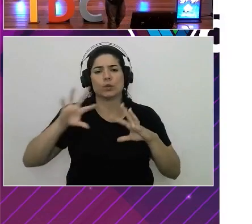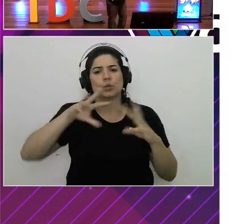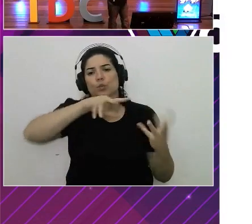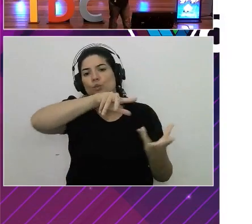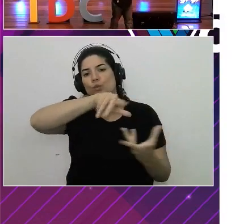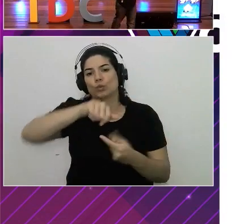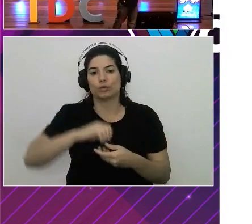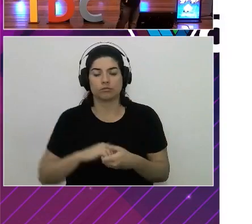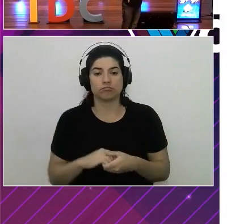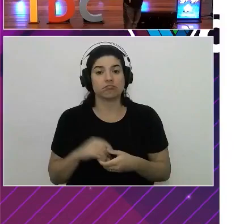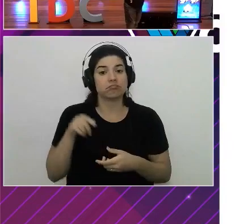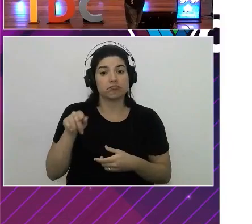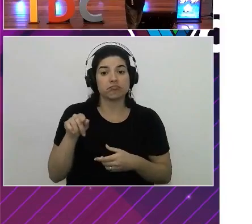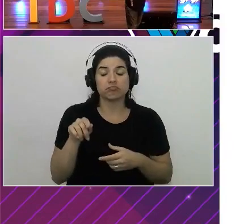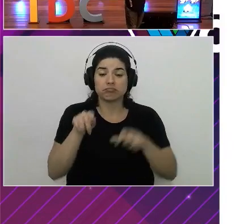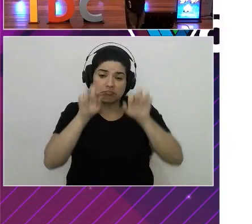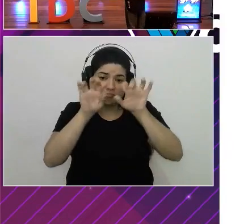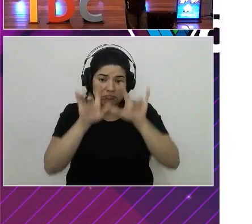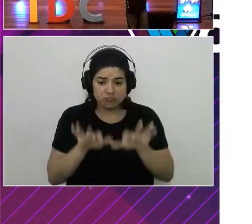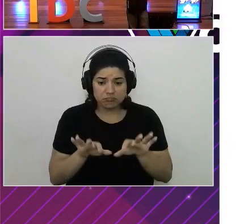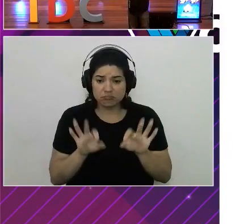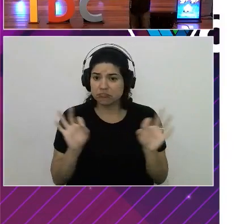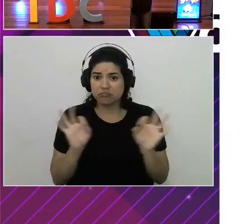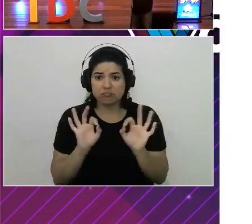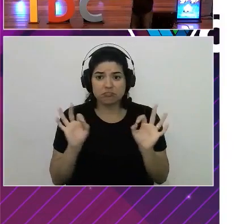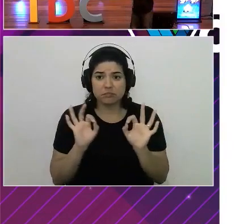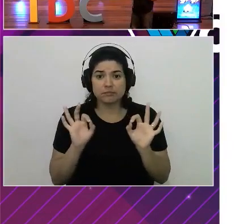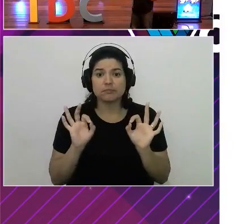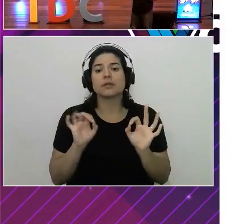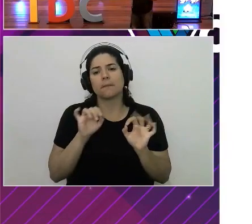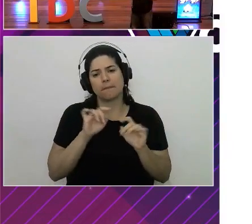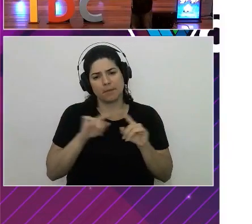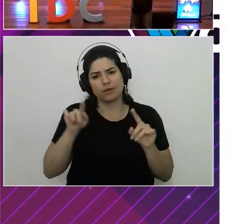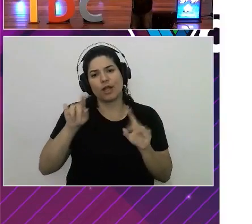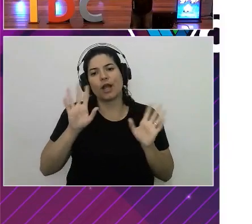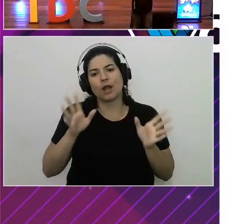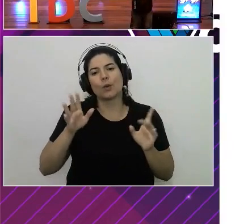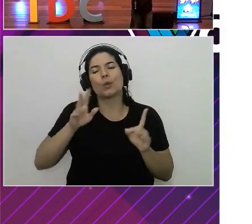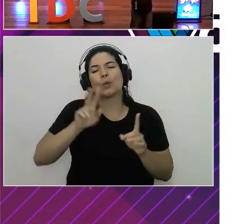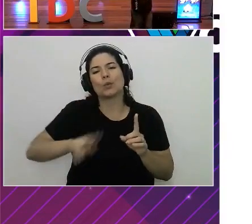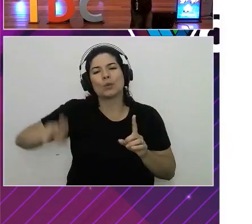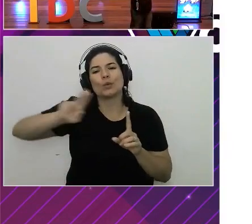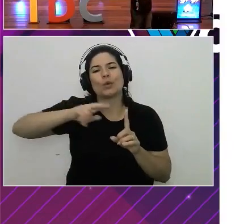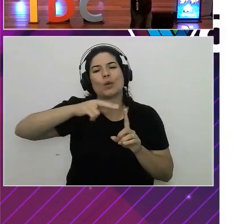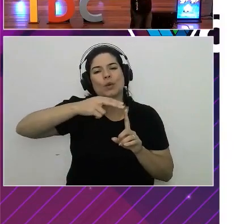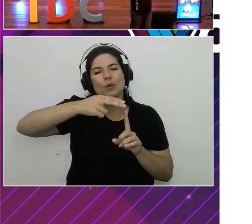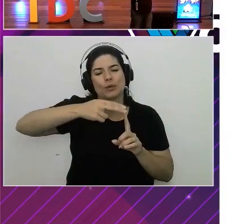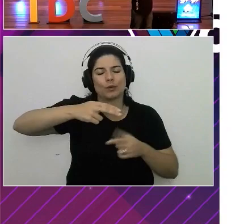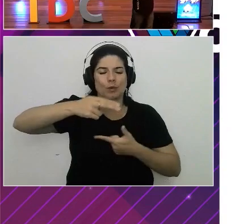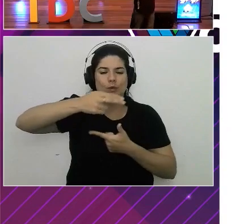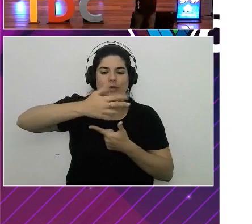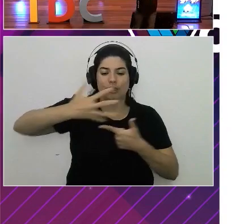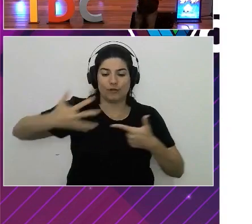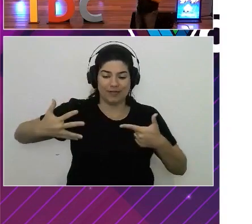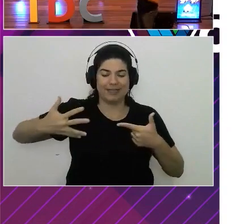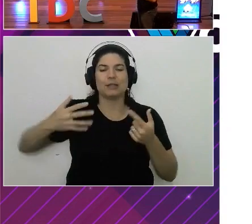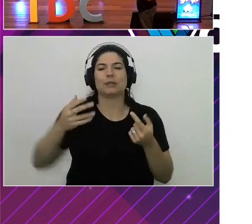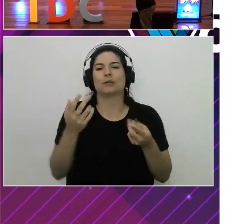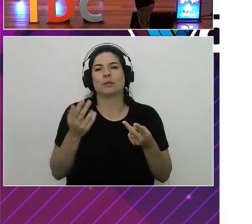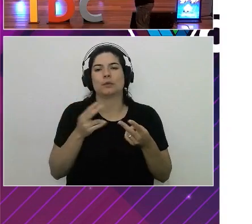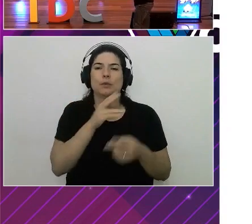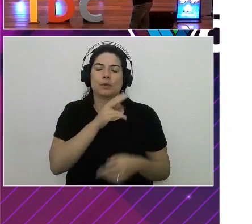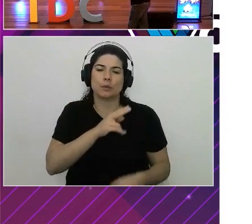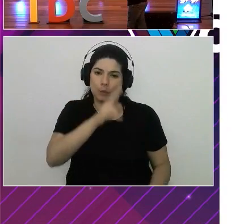tenha codificado nada em cima de MySQL, você já usou Netflix, você já usou Uber, tá? Então, a